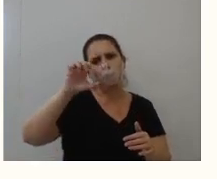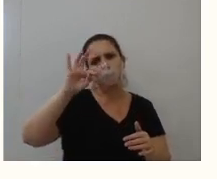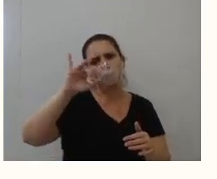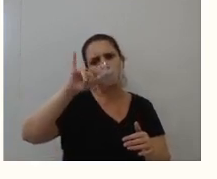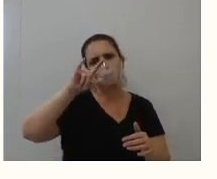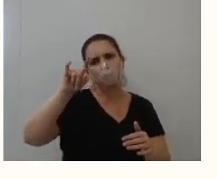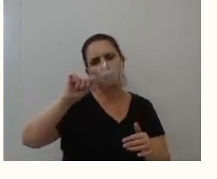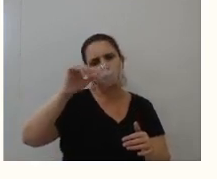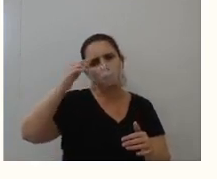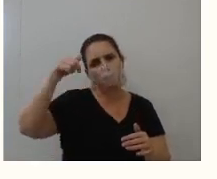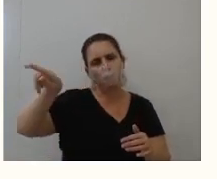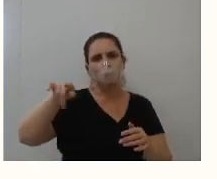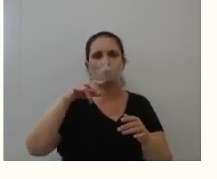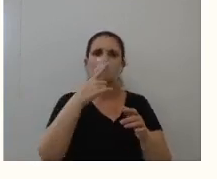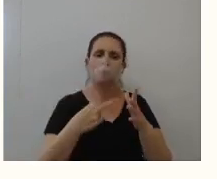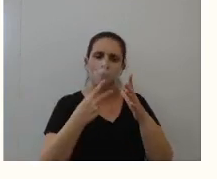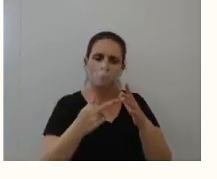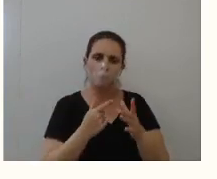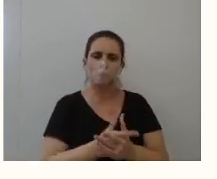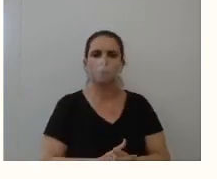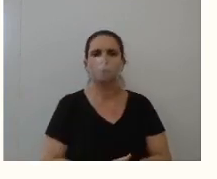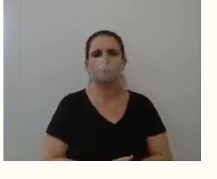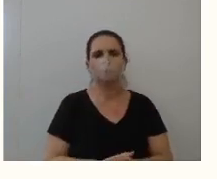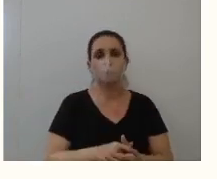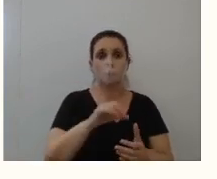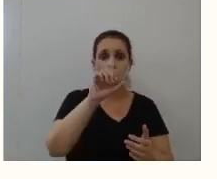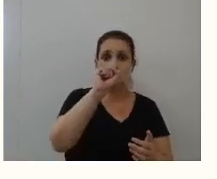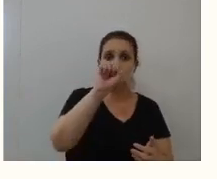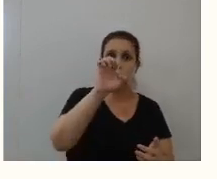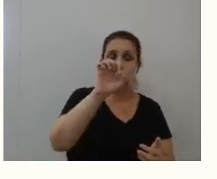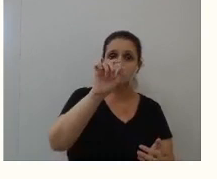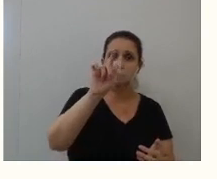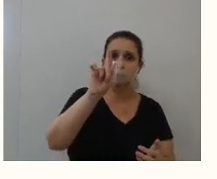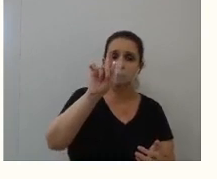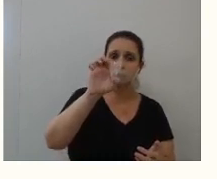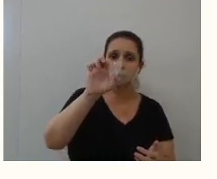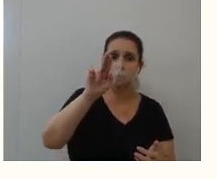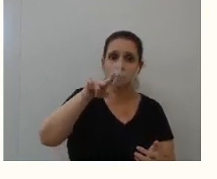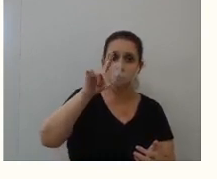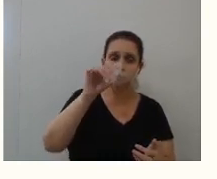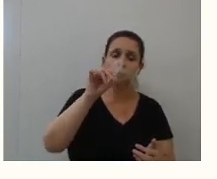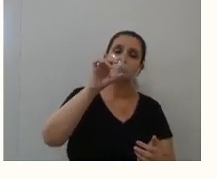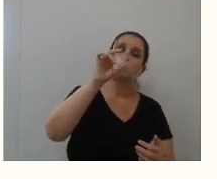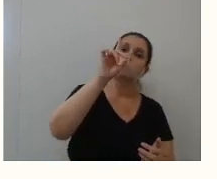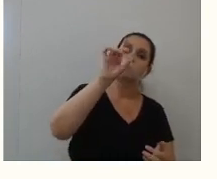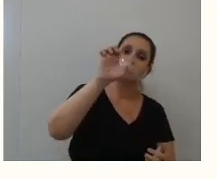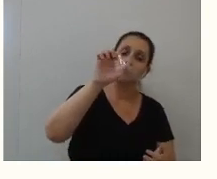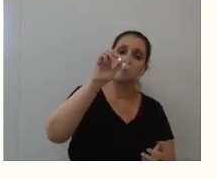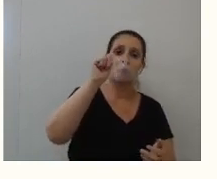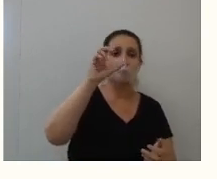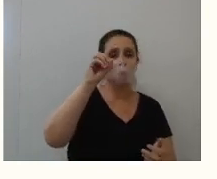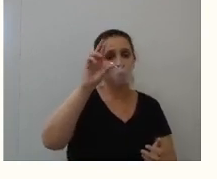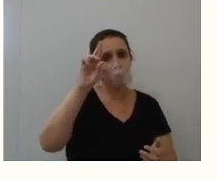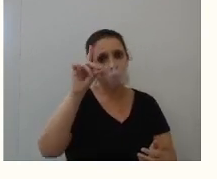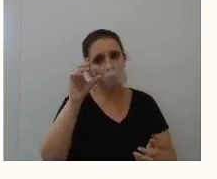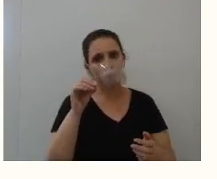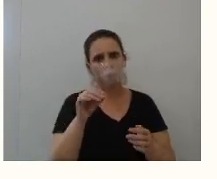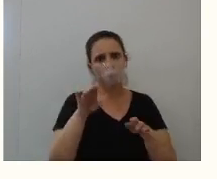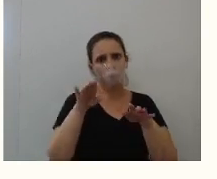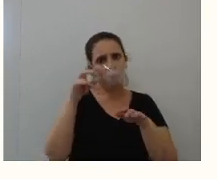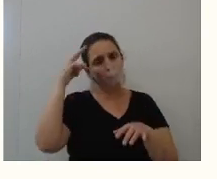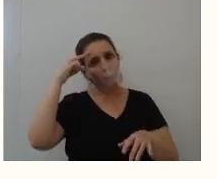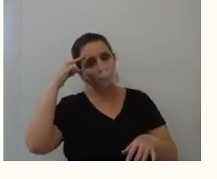pensador russo Mikhail Bakhtin. Olha o que ele vai dizer. De acordo com Bakhtin,